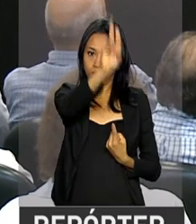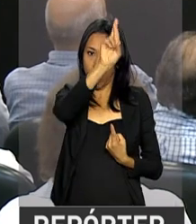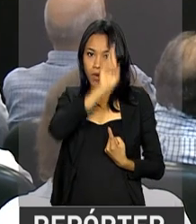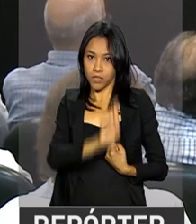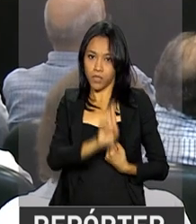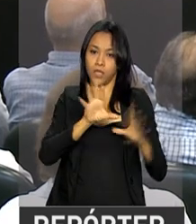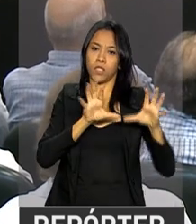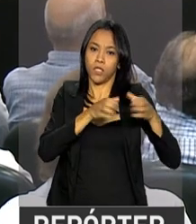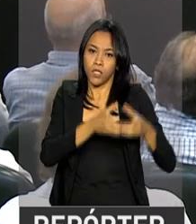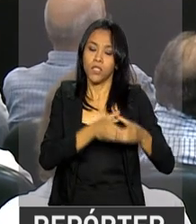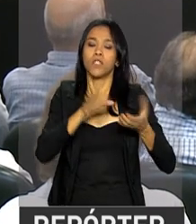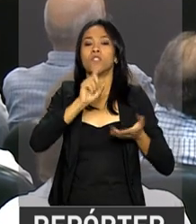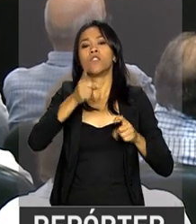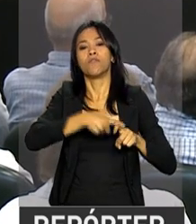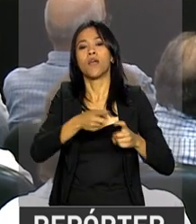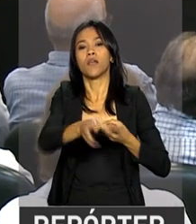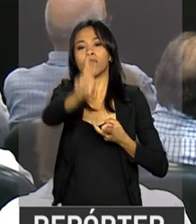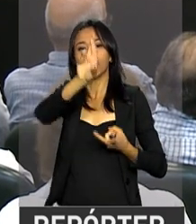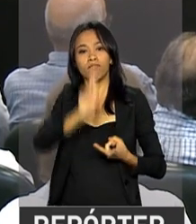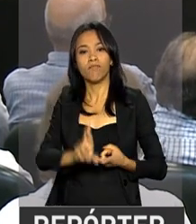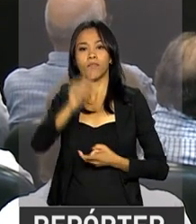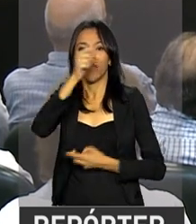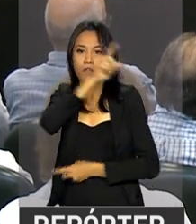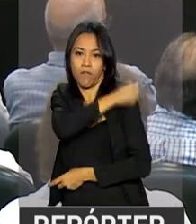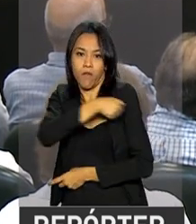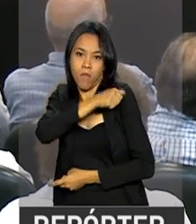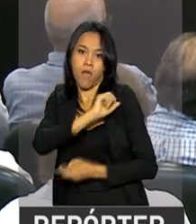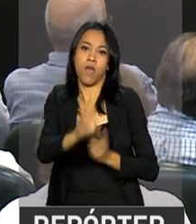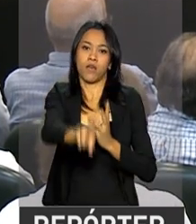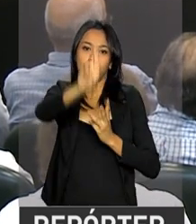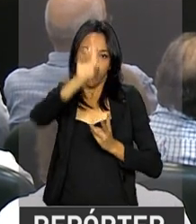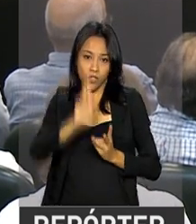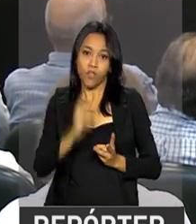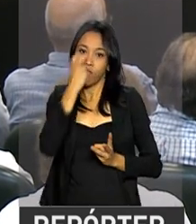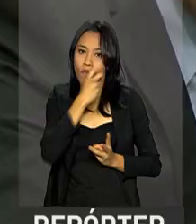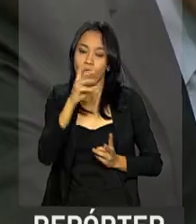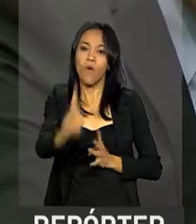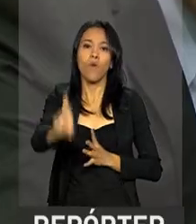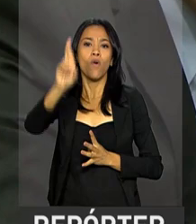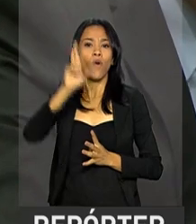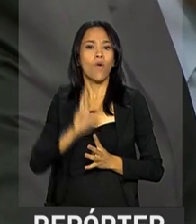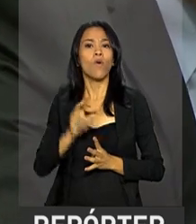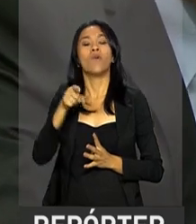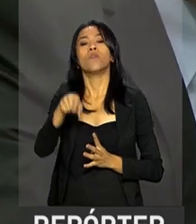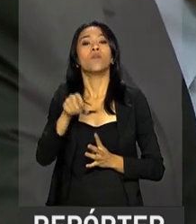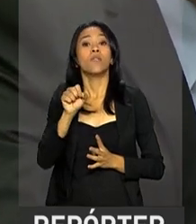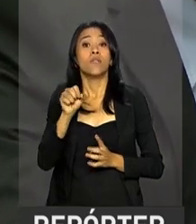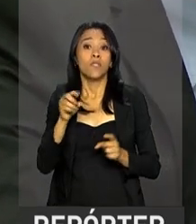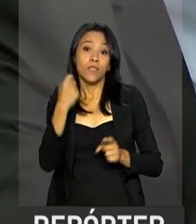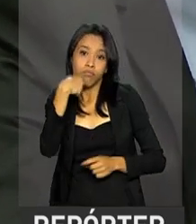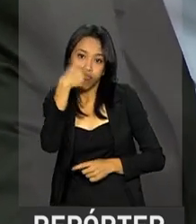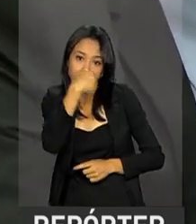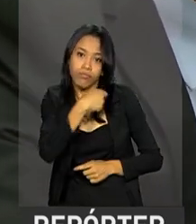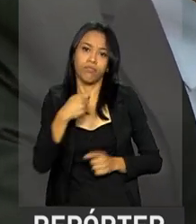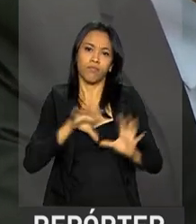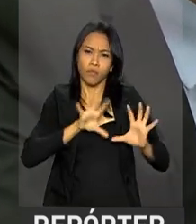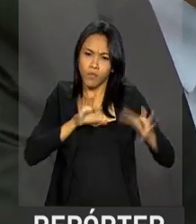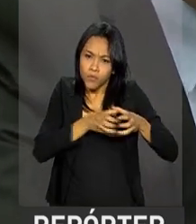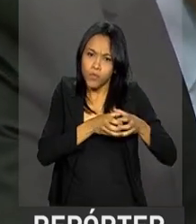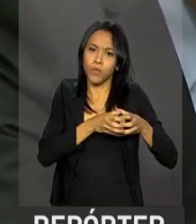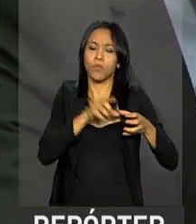enfermagem nutrição fonoaudiologia odontologia também estavam no encontro os trabalhos da